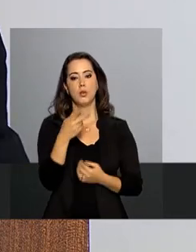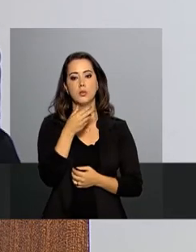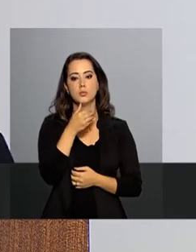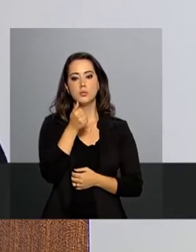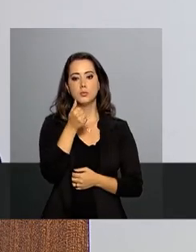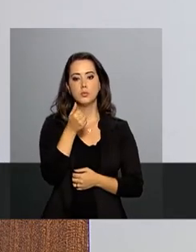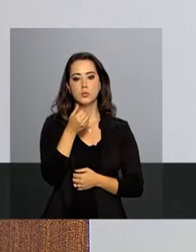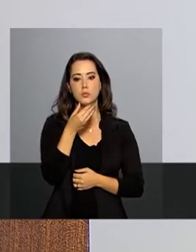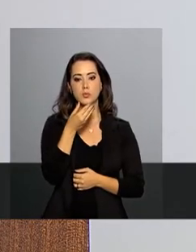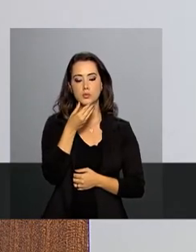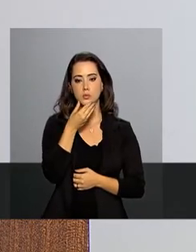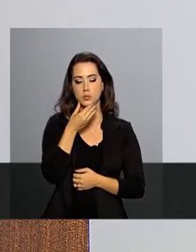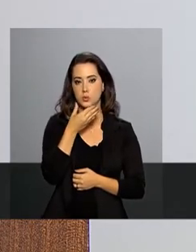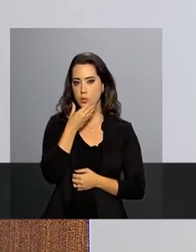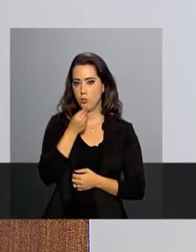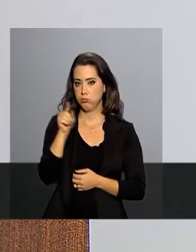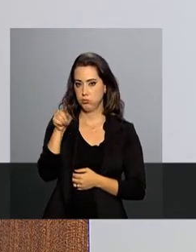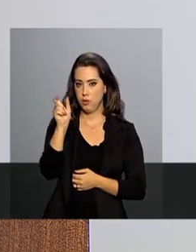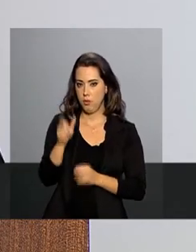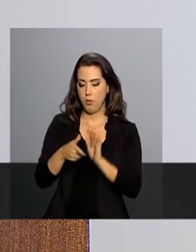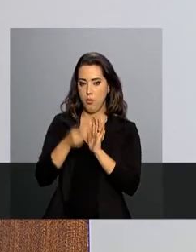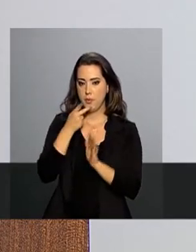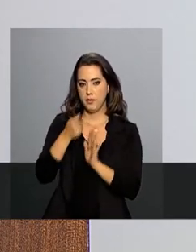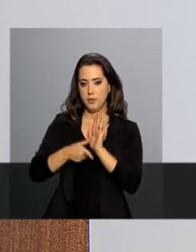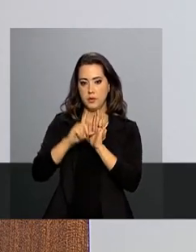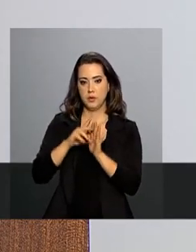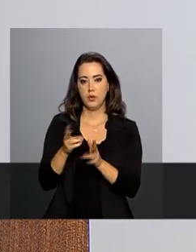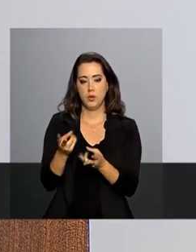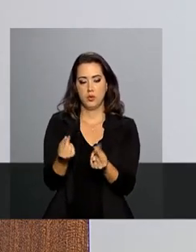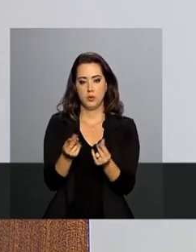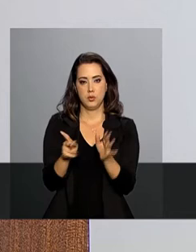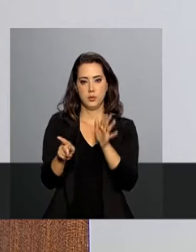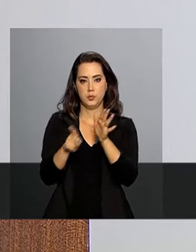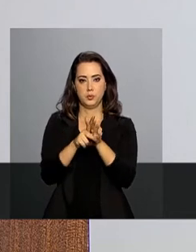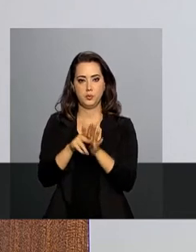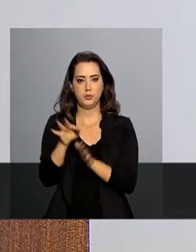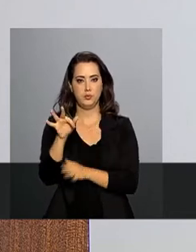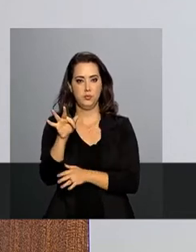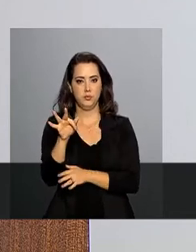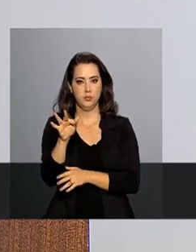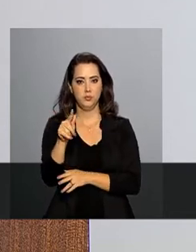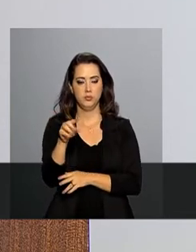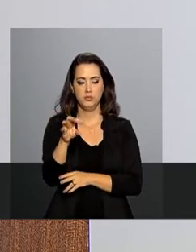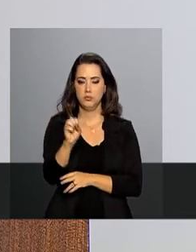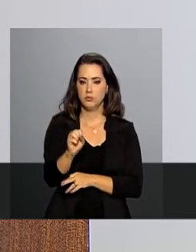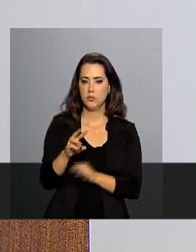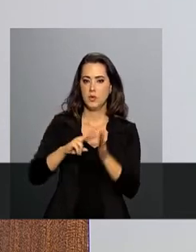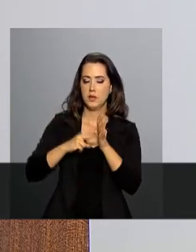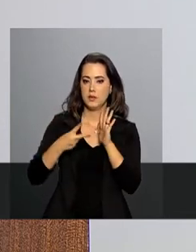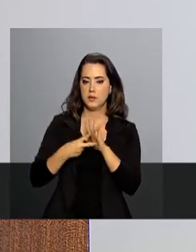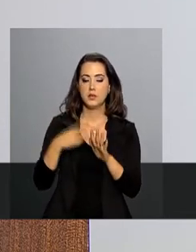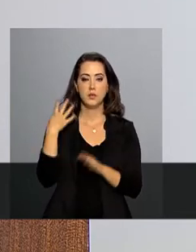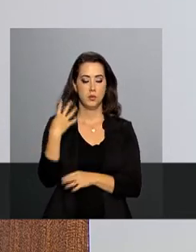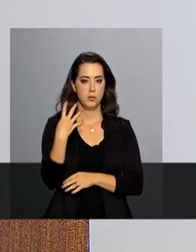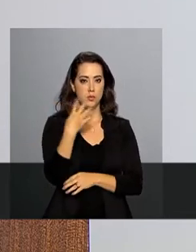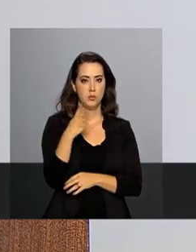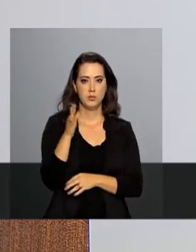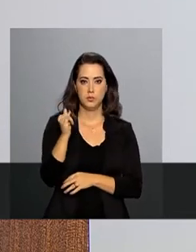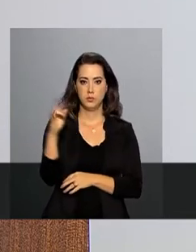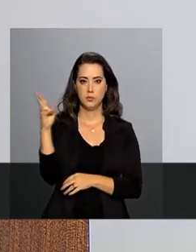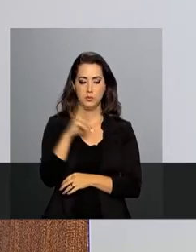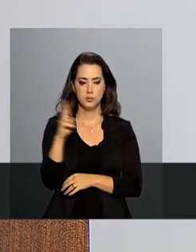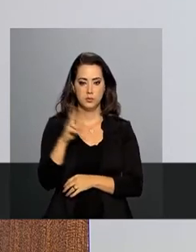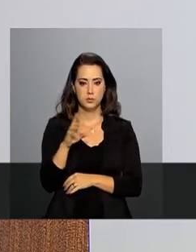as contas inativas do fundo de garantia isso representou de um lado 44 bilhões de